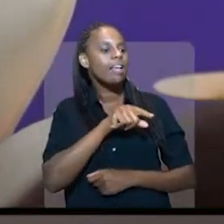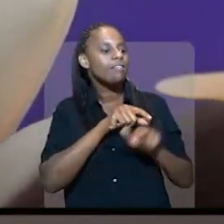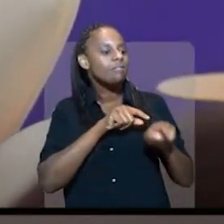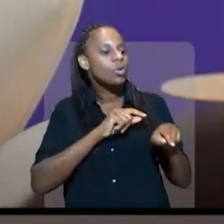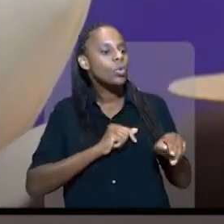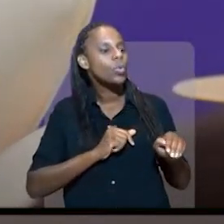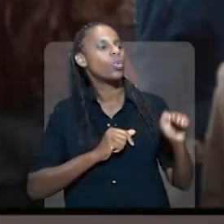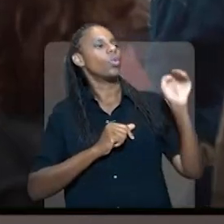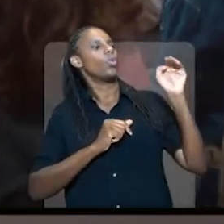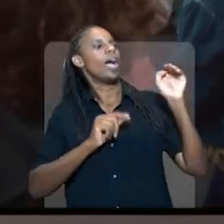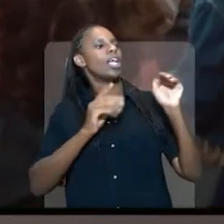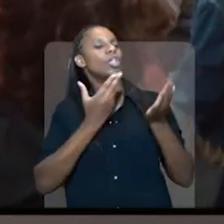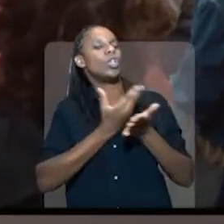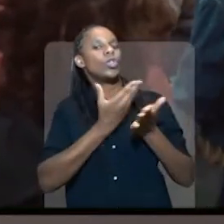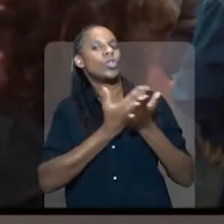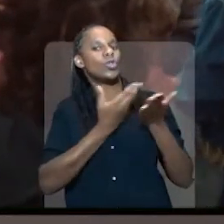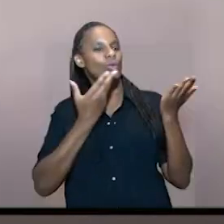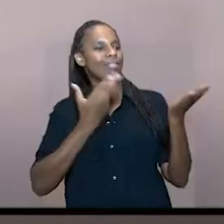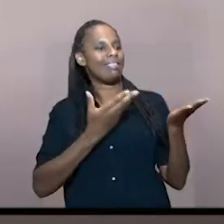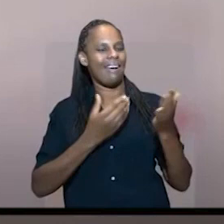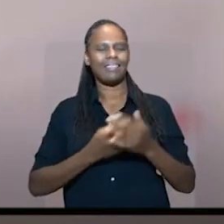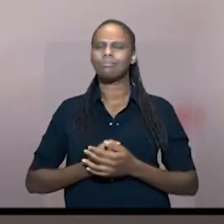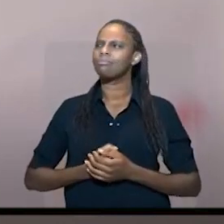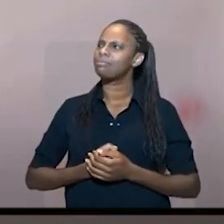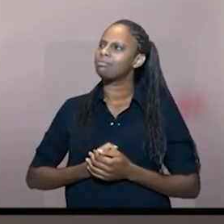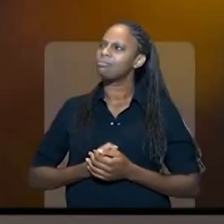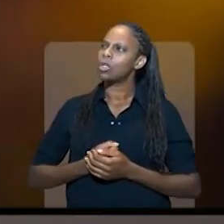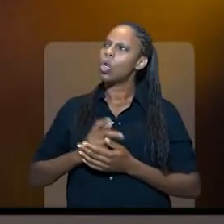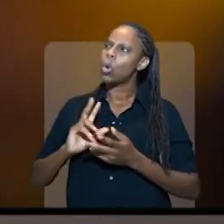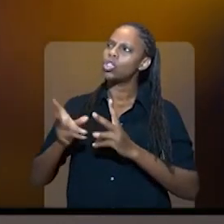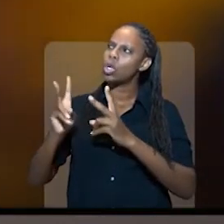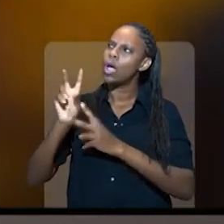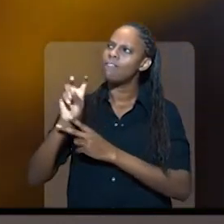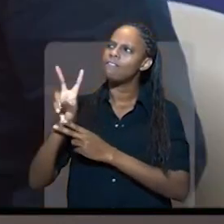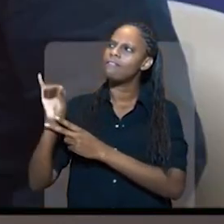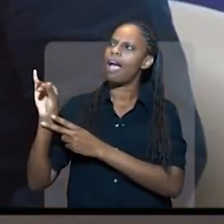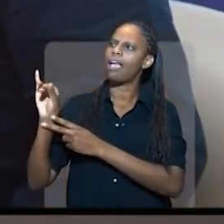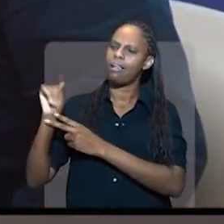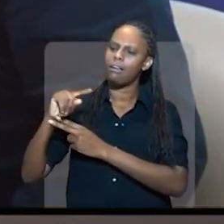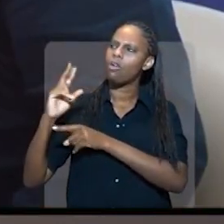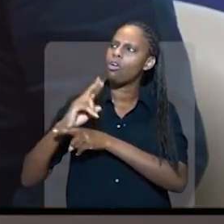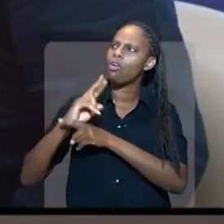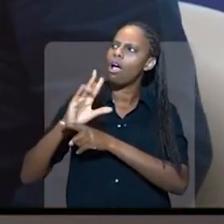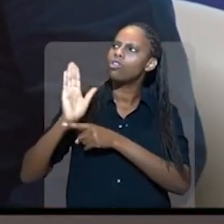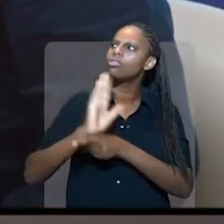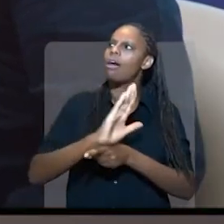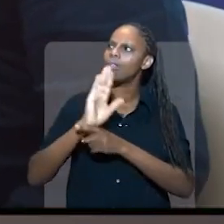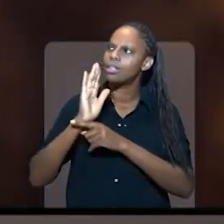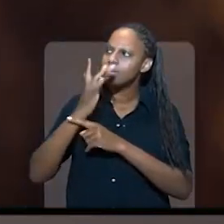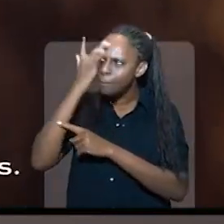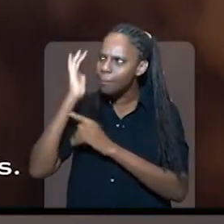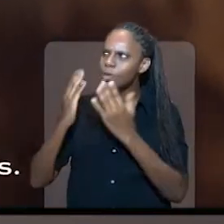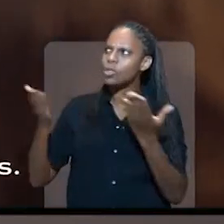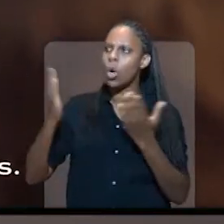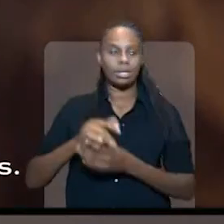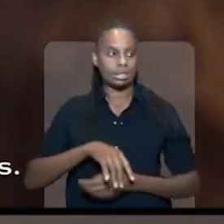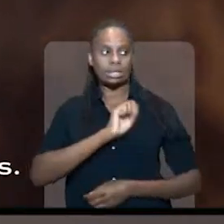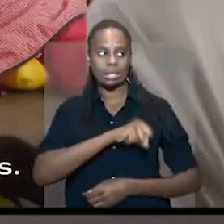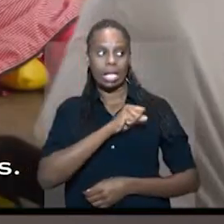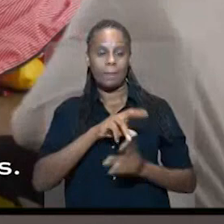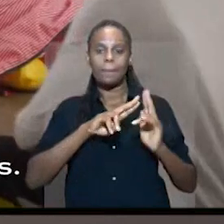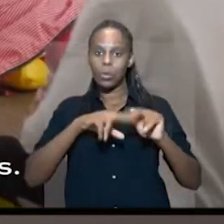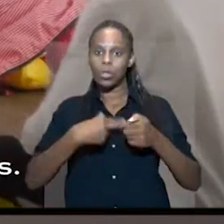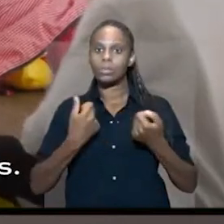você crescer, é ver você estudar. Você vai continuar ajudando as pessoas? Vamos! É para isso que a